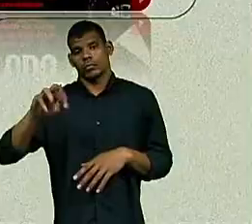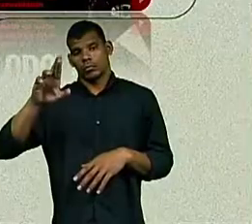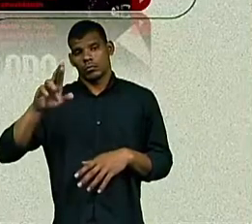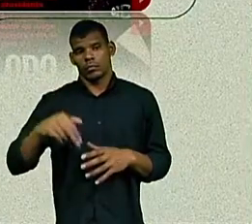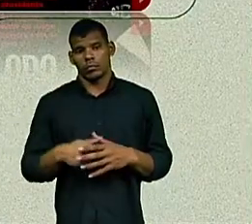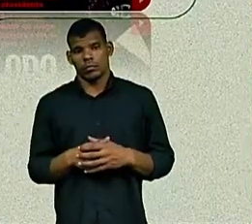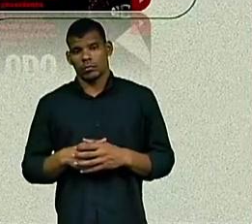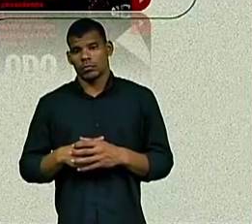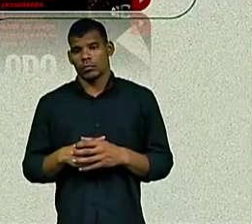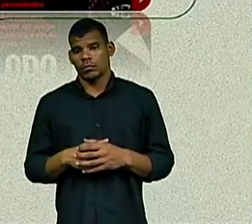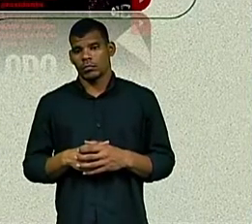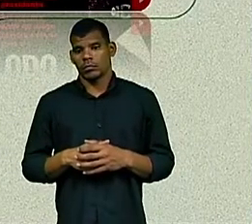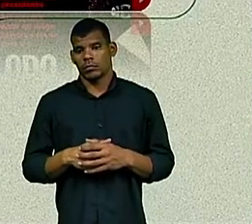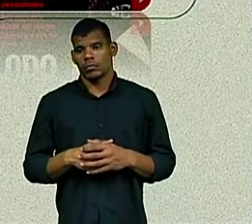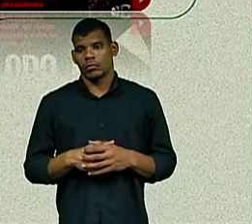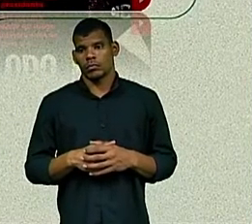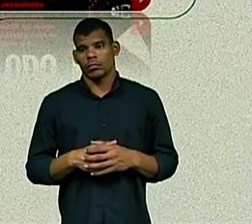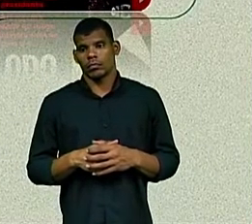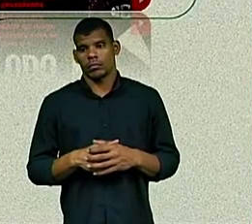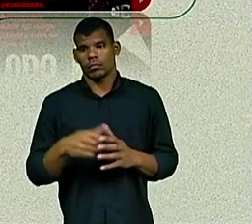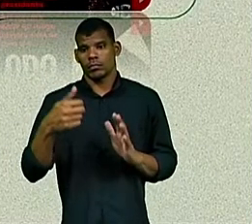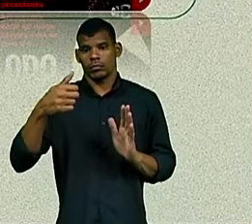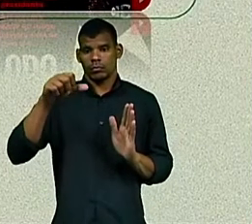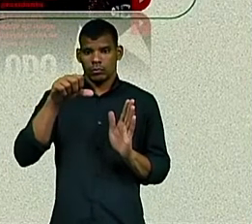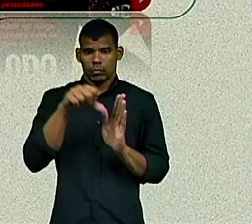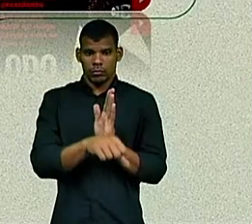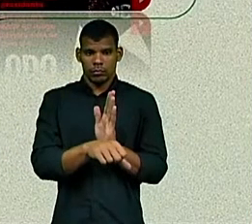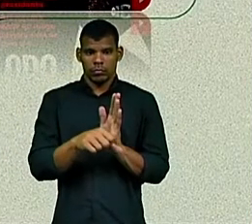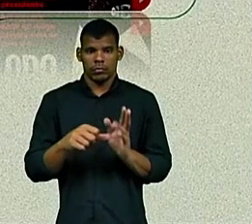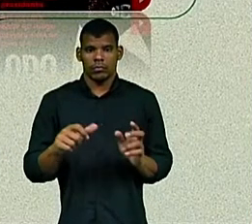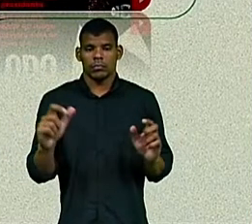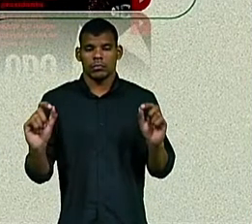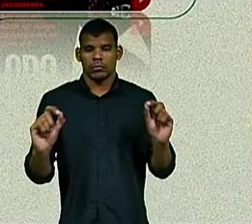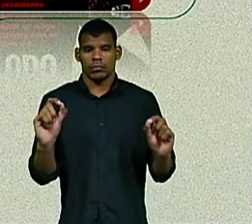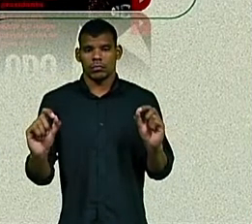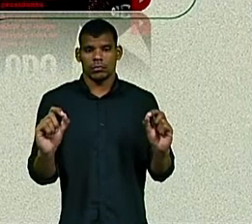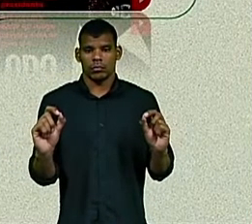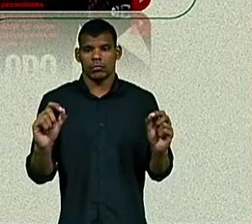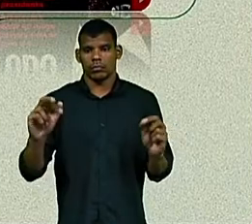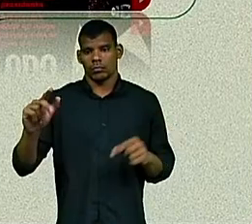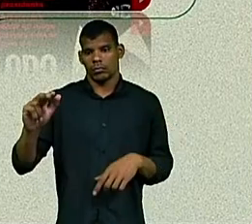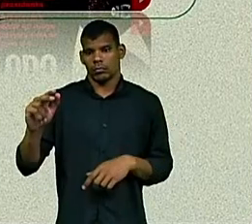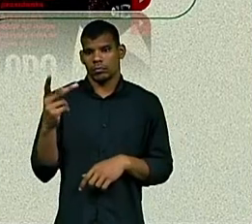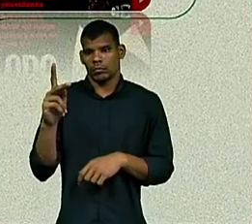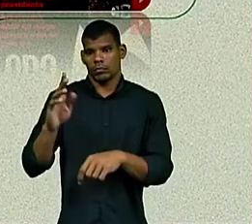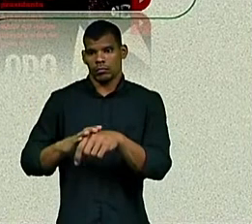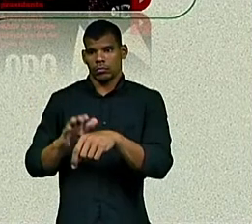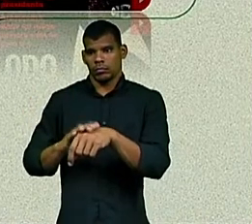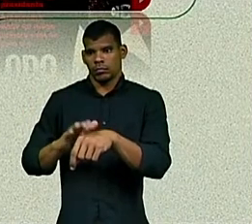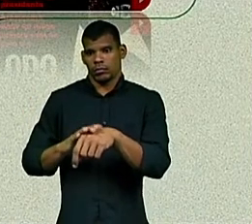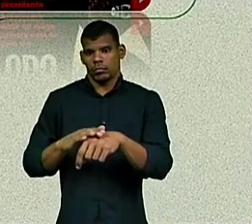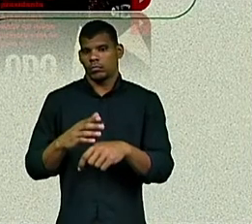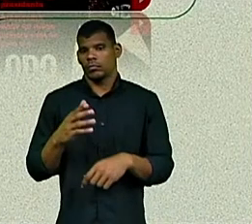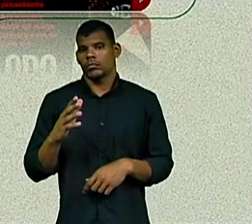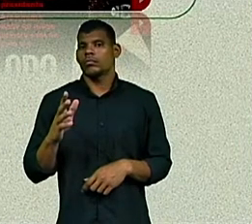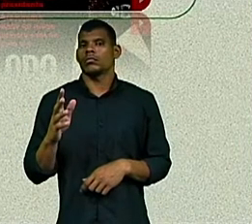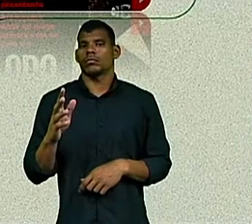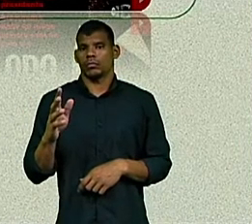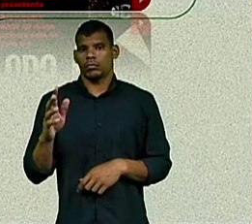deu muito certo e aí ficou pior pior quando o irmãozinho do Fernando Collor de Mello